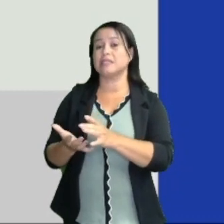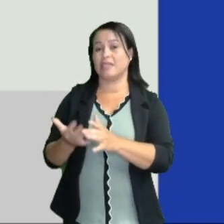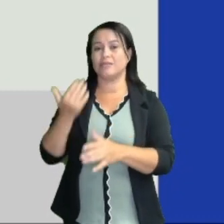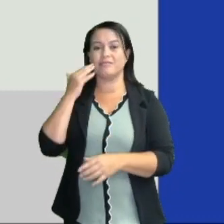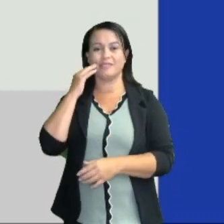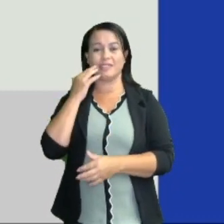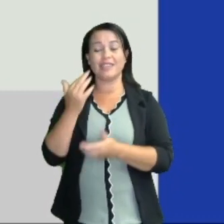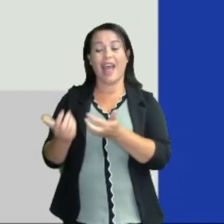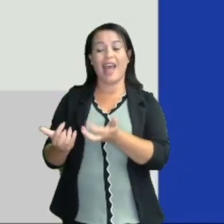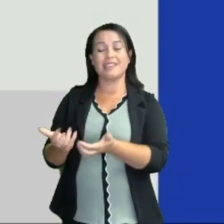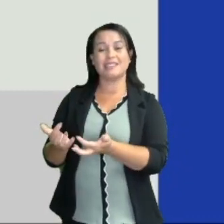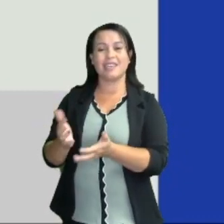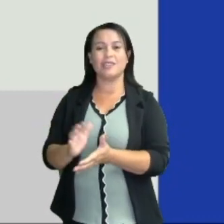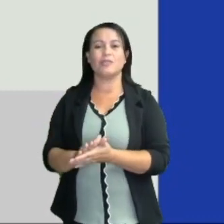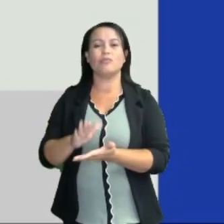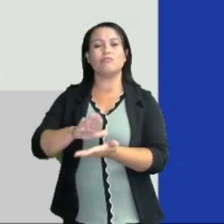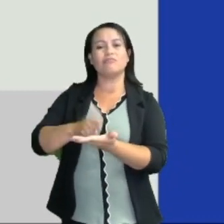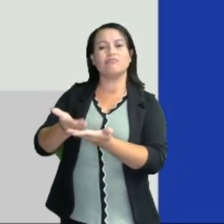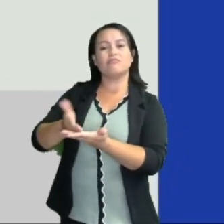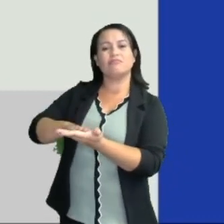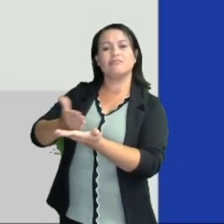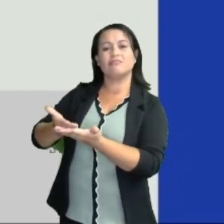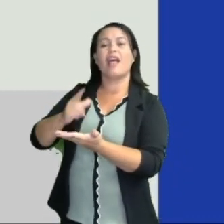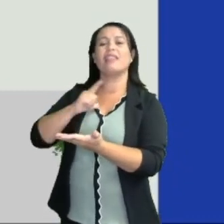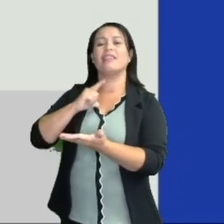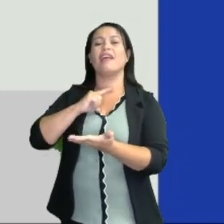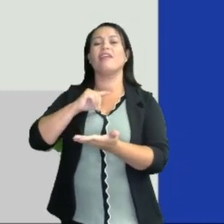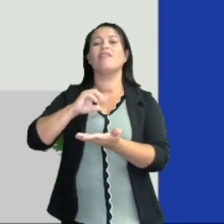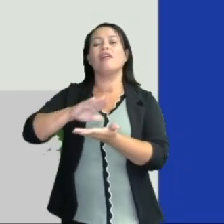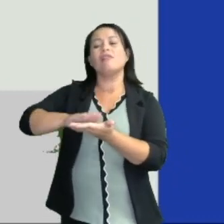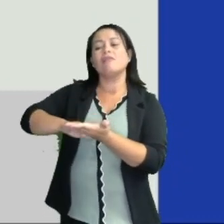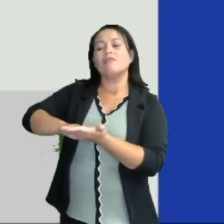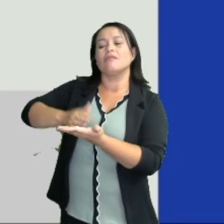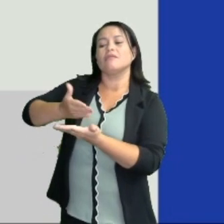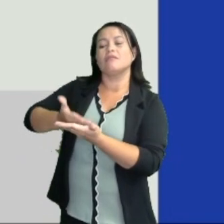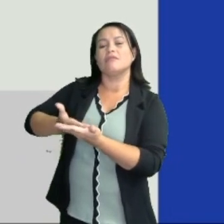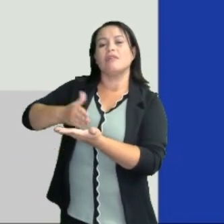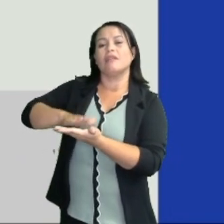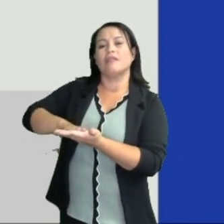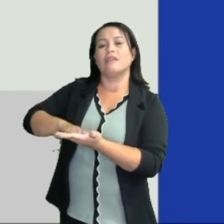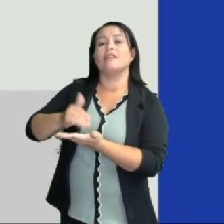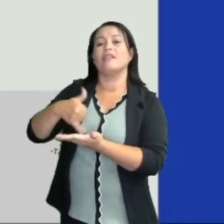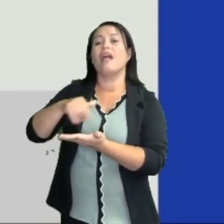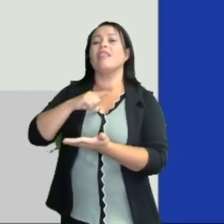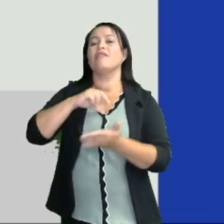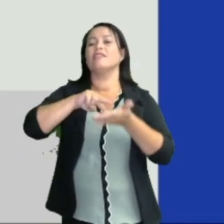duplo sentido. Tá certo? Teve um duplo sentido nessa tirinha.